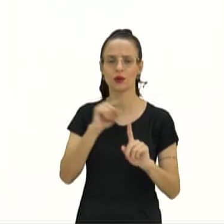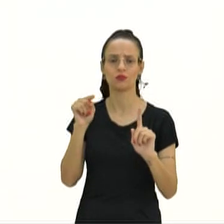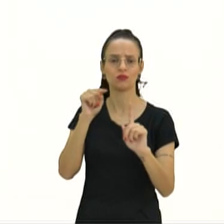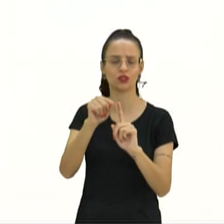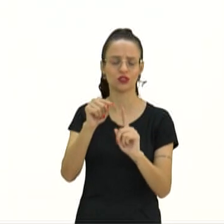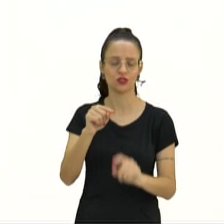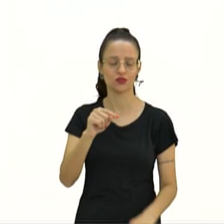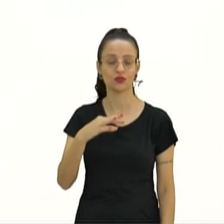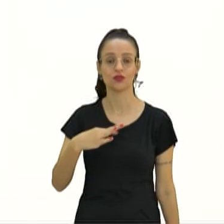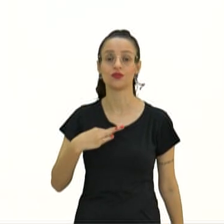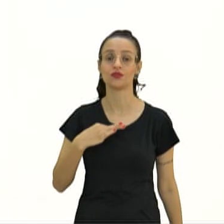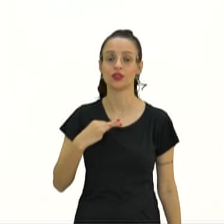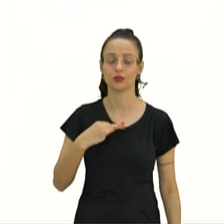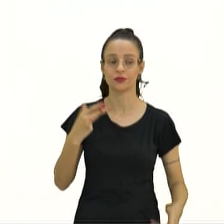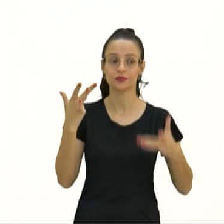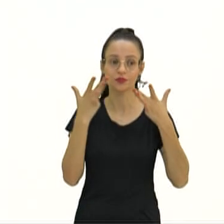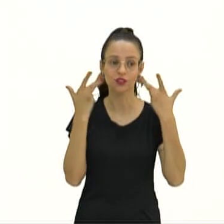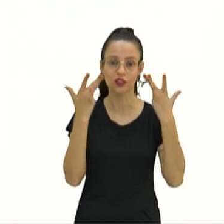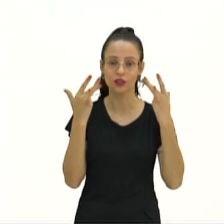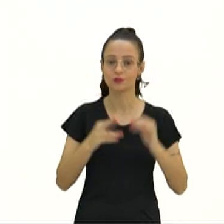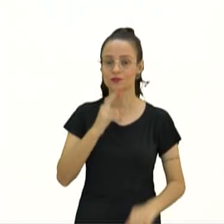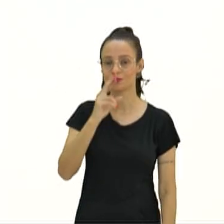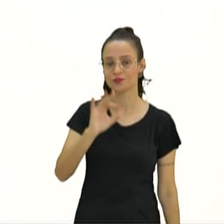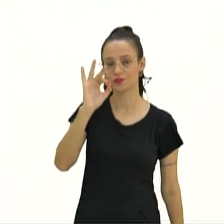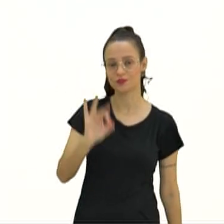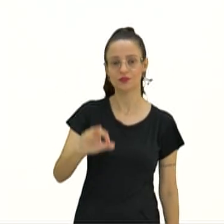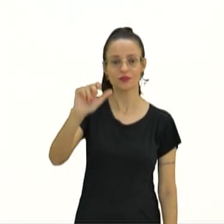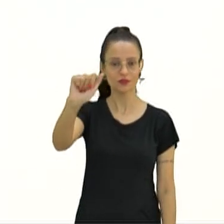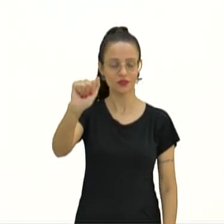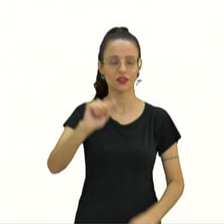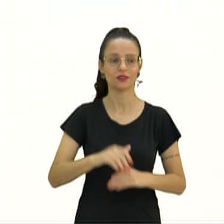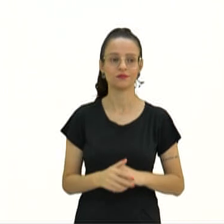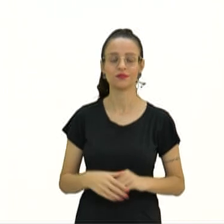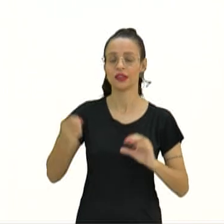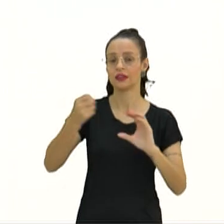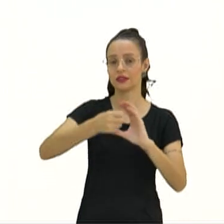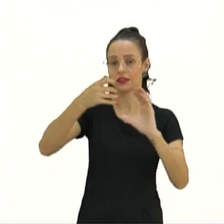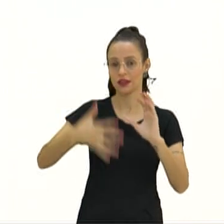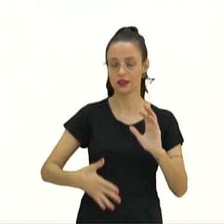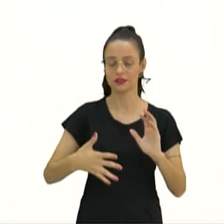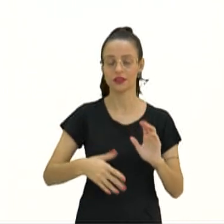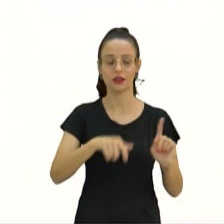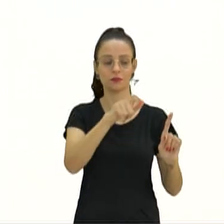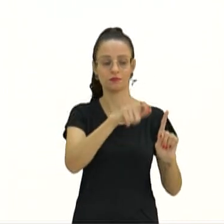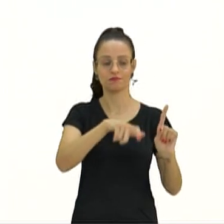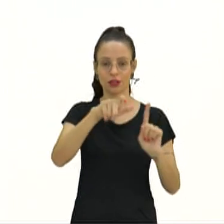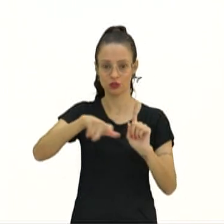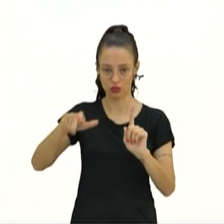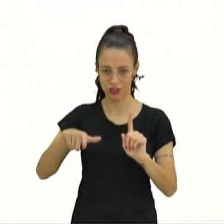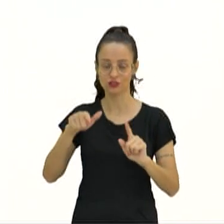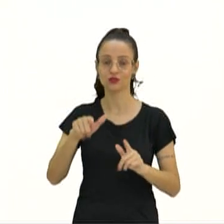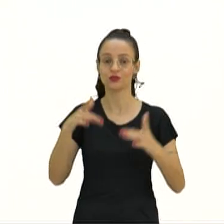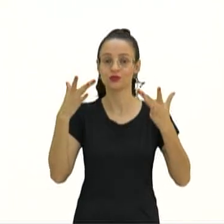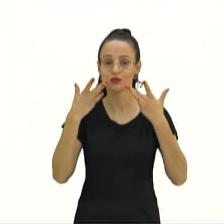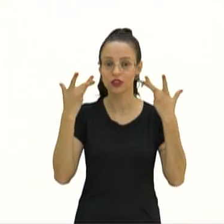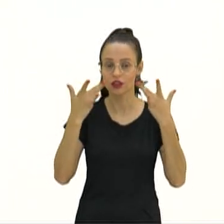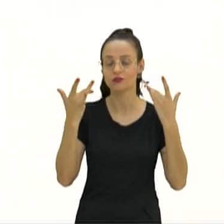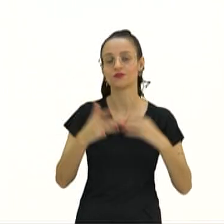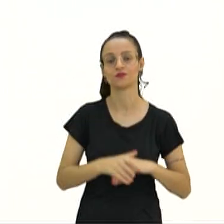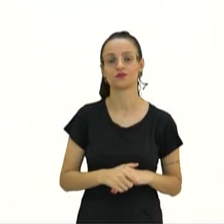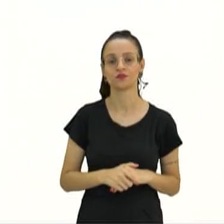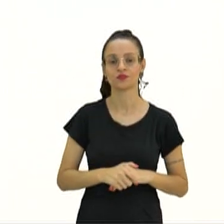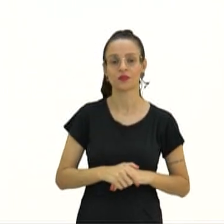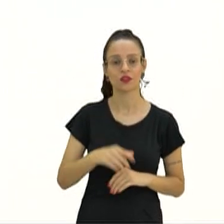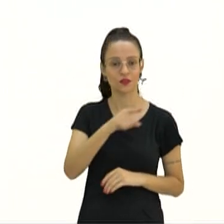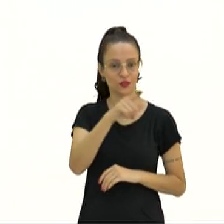figurino teatral? Então, a resposta certa é a letra A, para caracterizar as personagens do espetáculo teatral. E